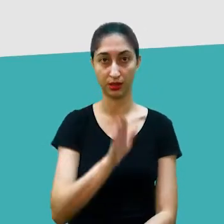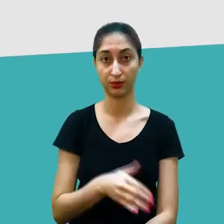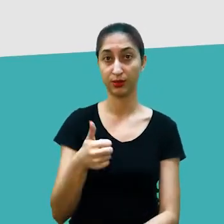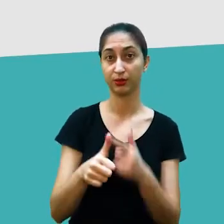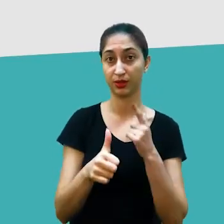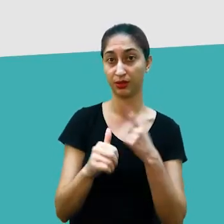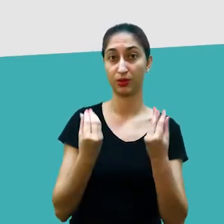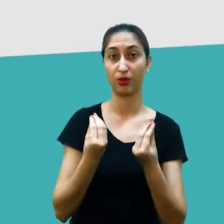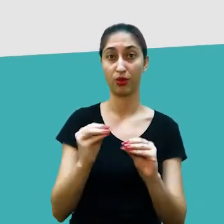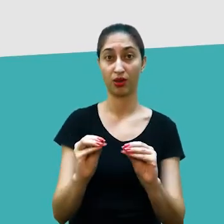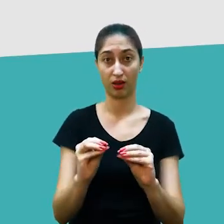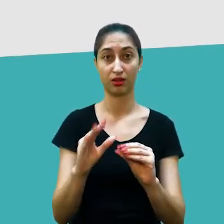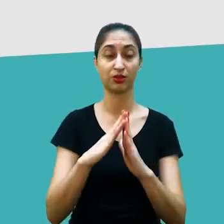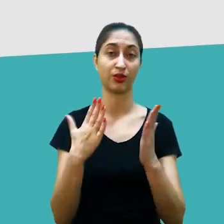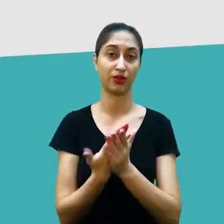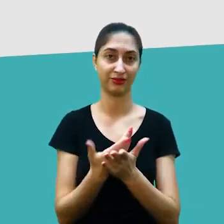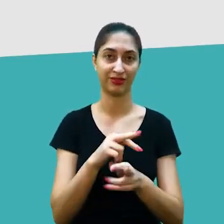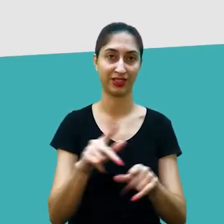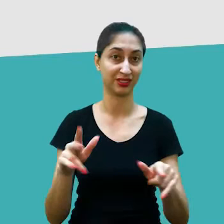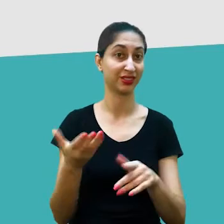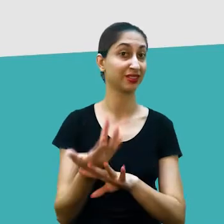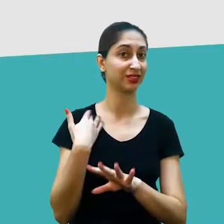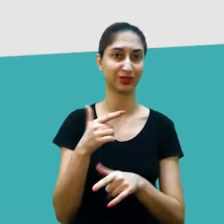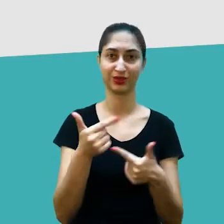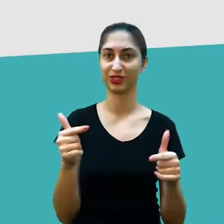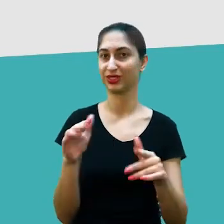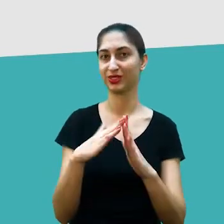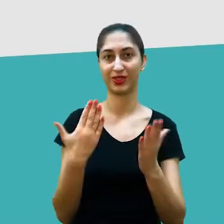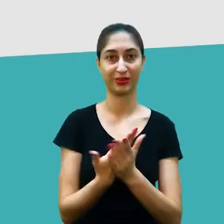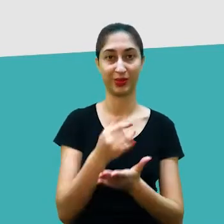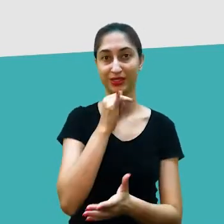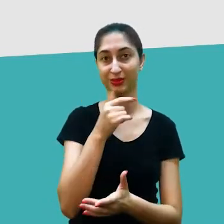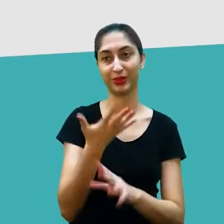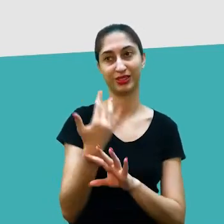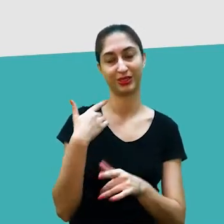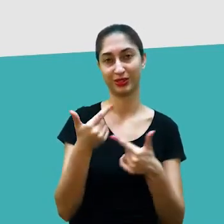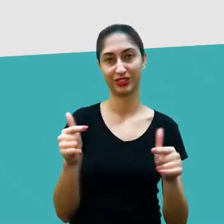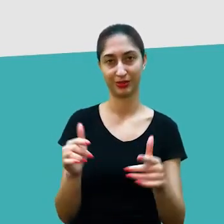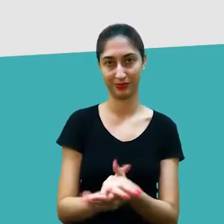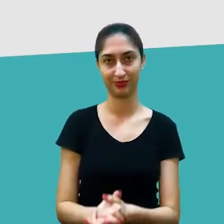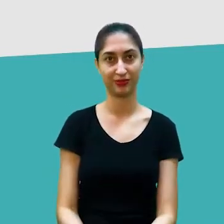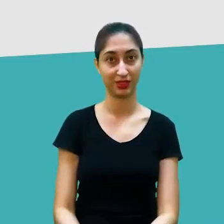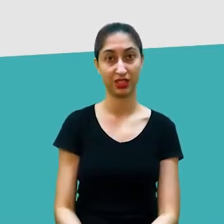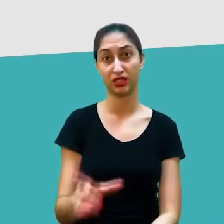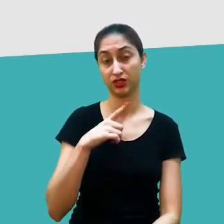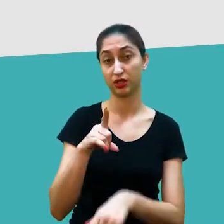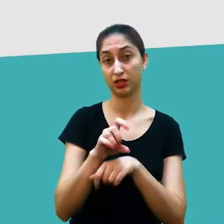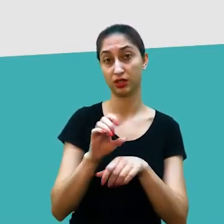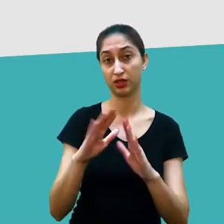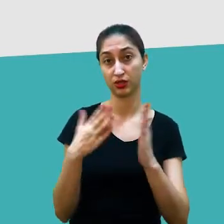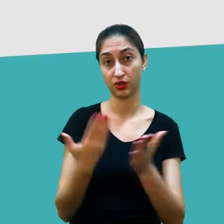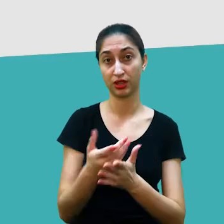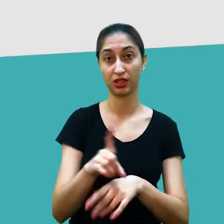instituição das escolas. A gente não tinha escola. Na minha época, por exemplo, a gente não tinha escola. A gente tinha escola de desenho industrial,